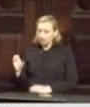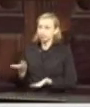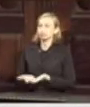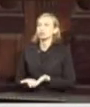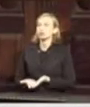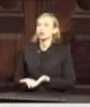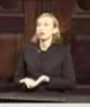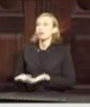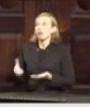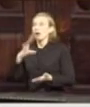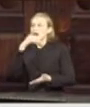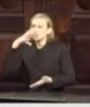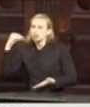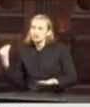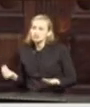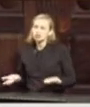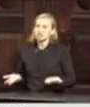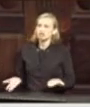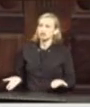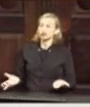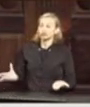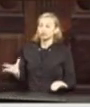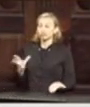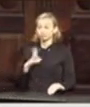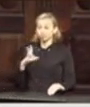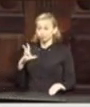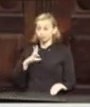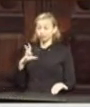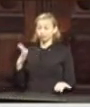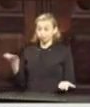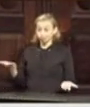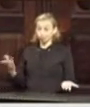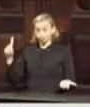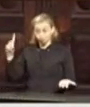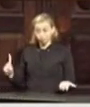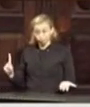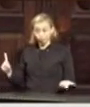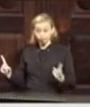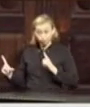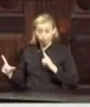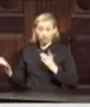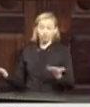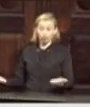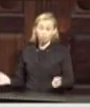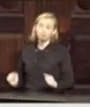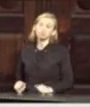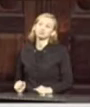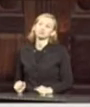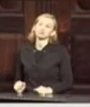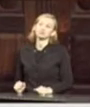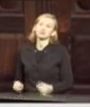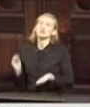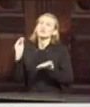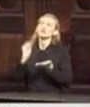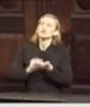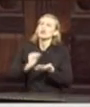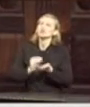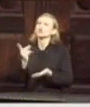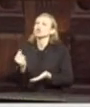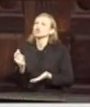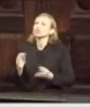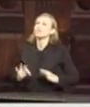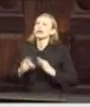adolescentes que são portadores prioritários de direitos, segundo a Constituição, está sem funcionar porque falta dinheiro para tudo,